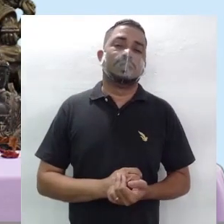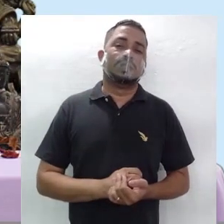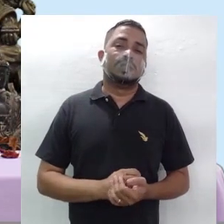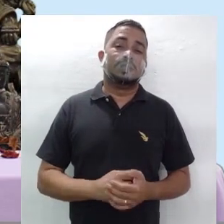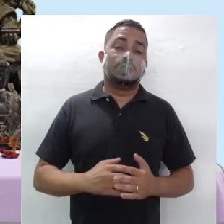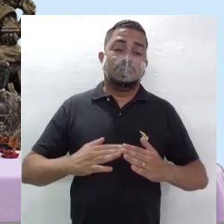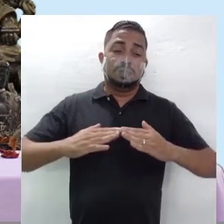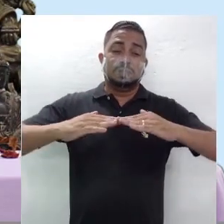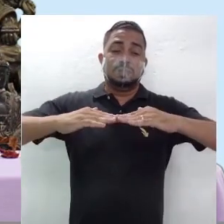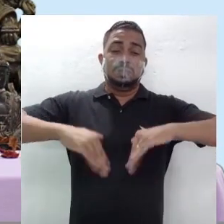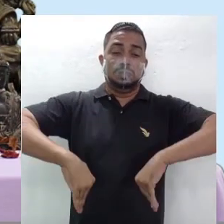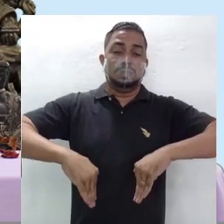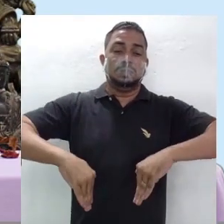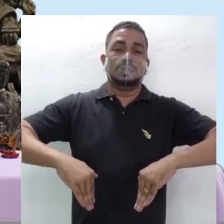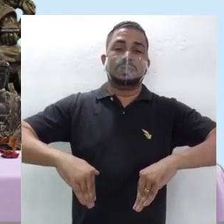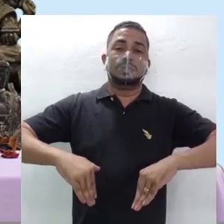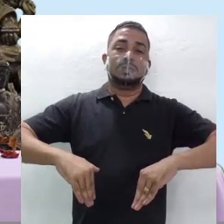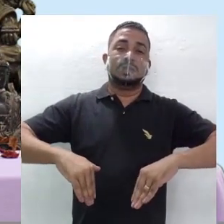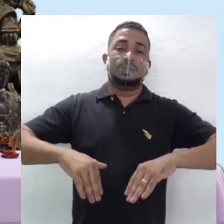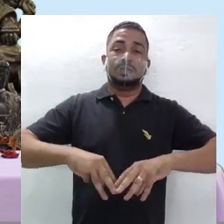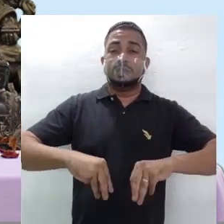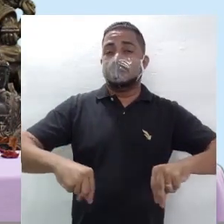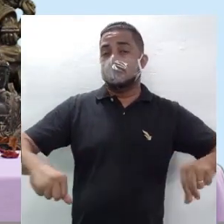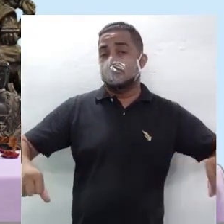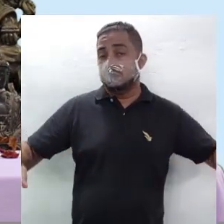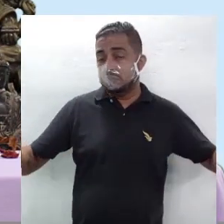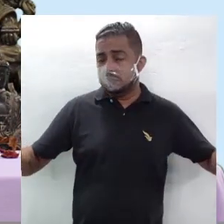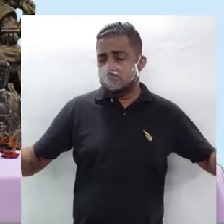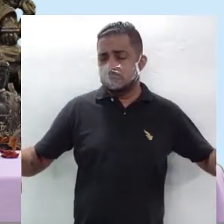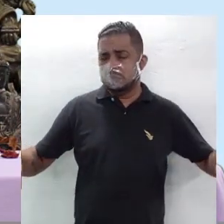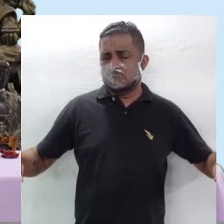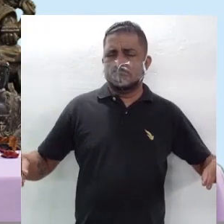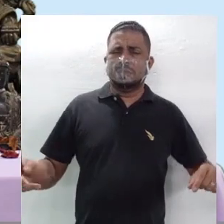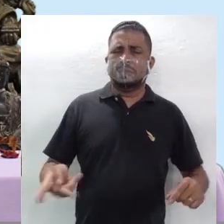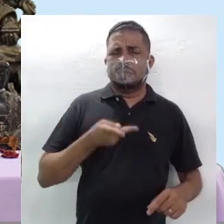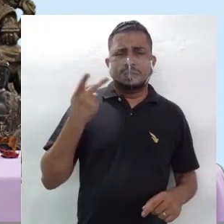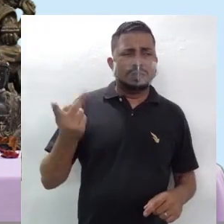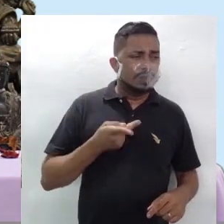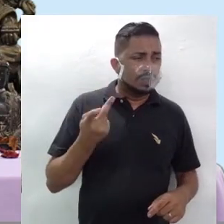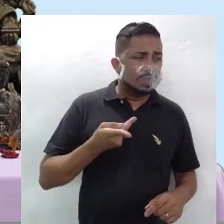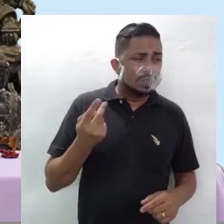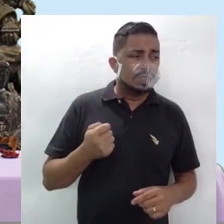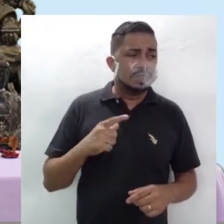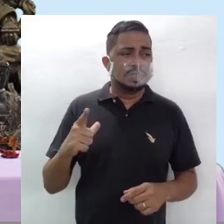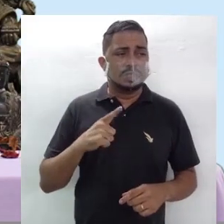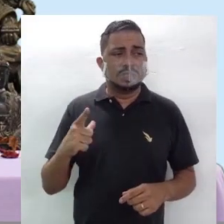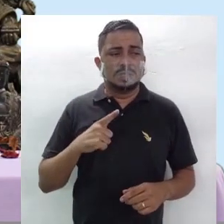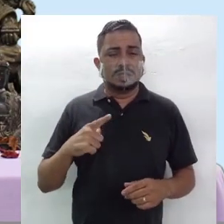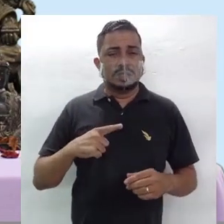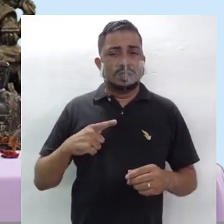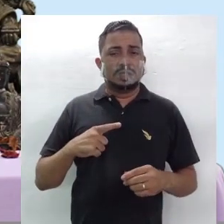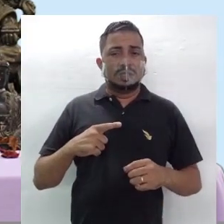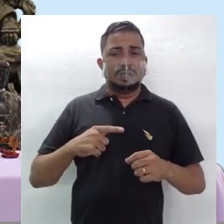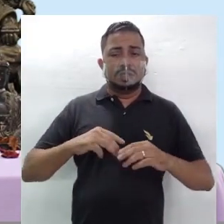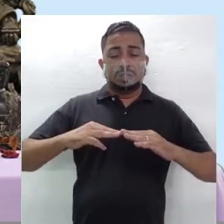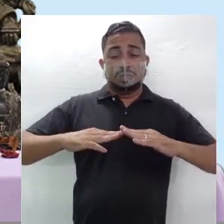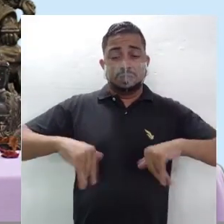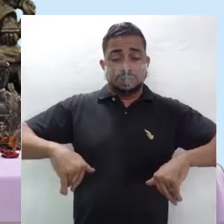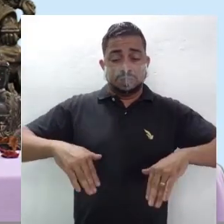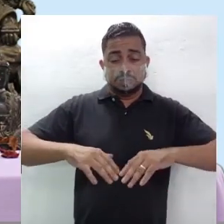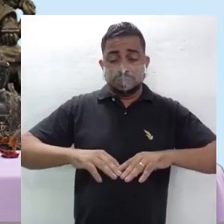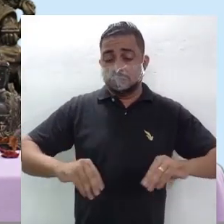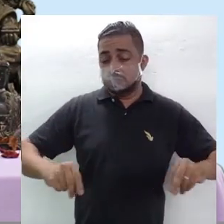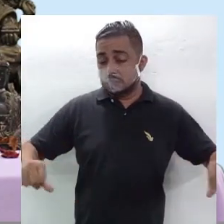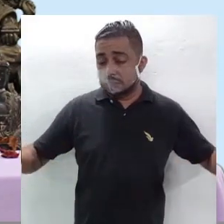o afundamento de terra. Toda vez que quando fala de aterramento de terra,